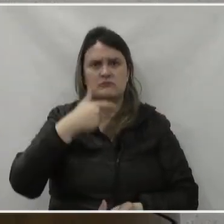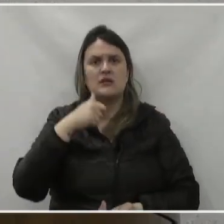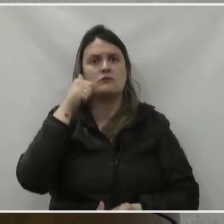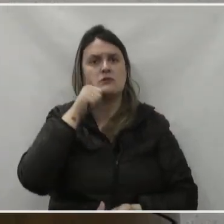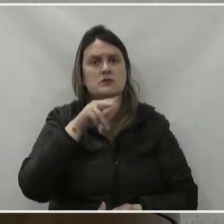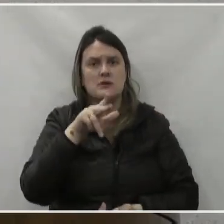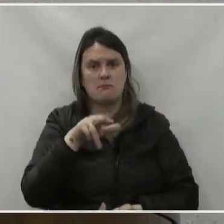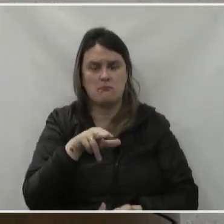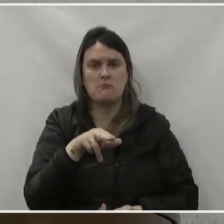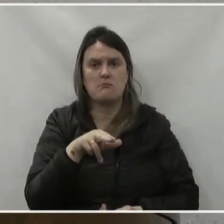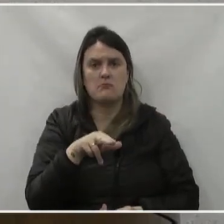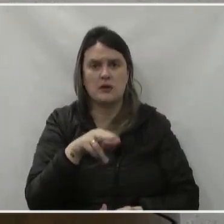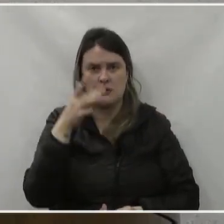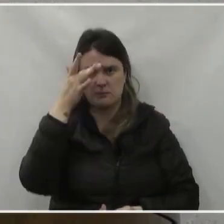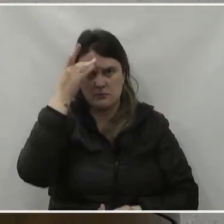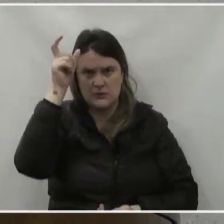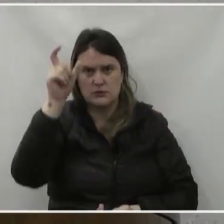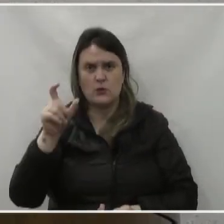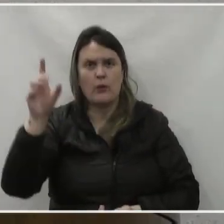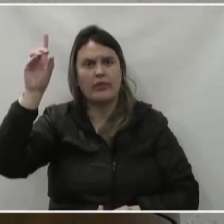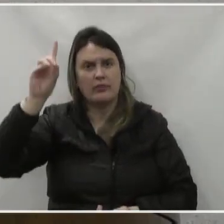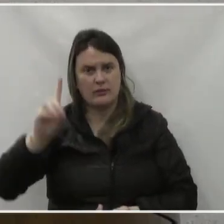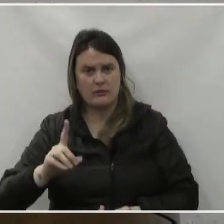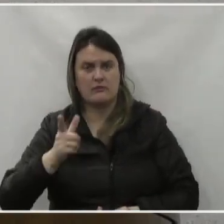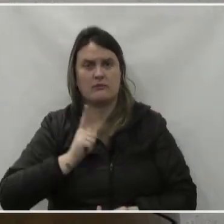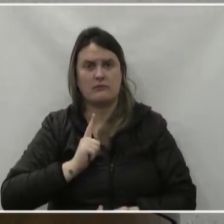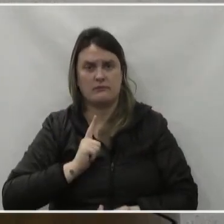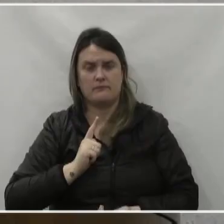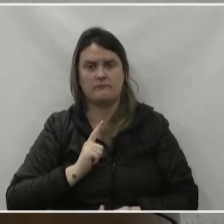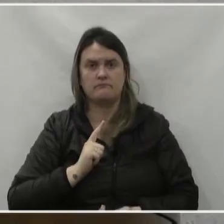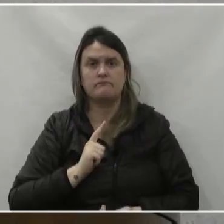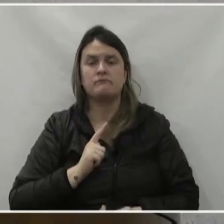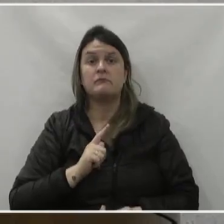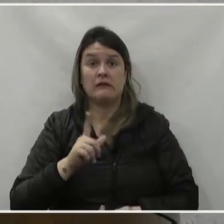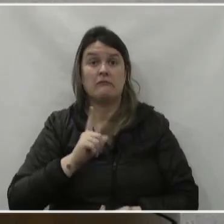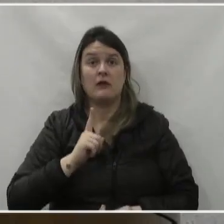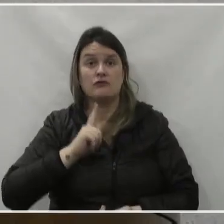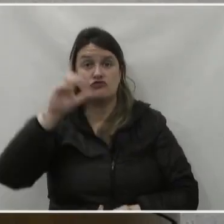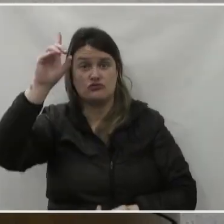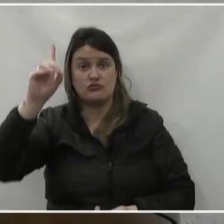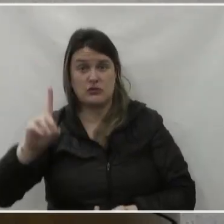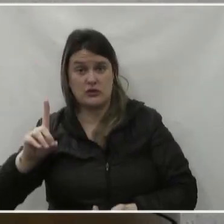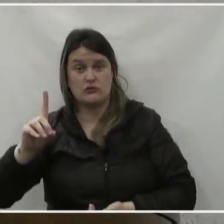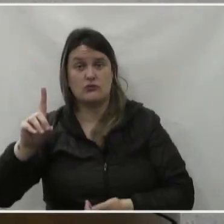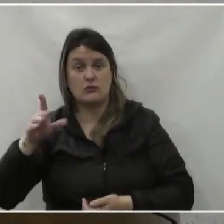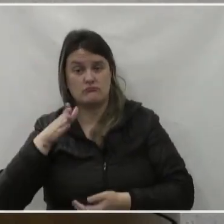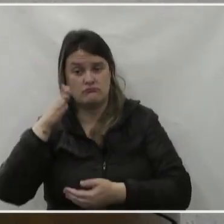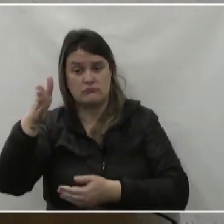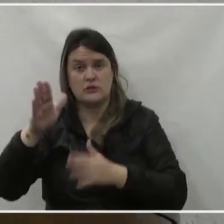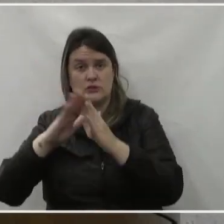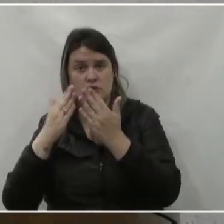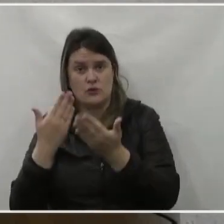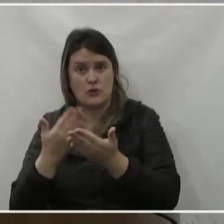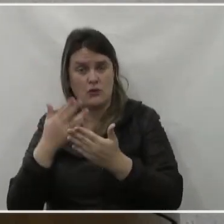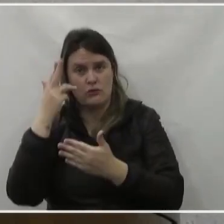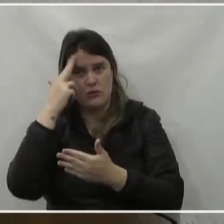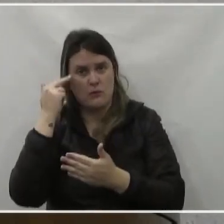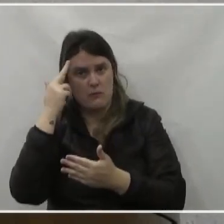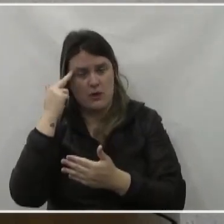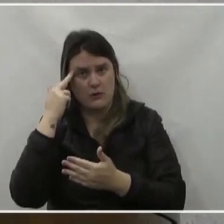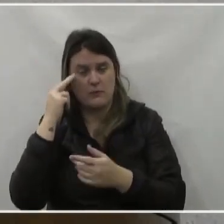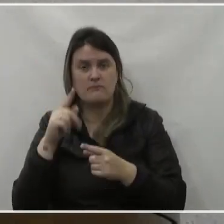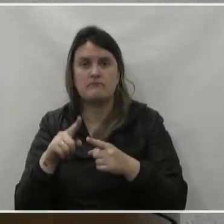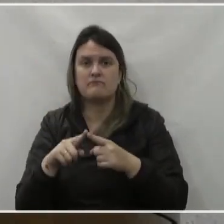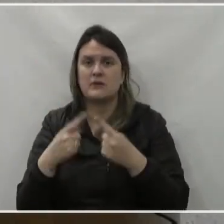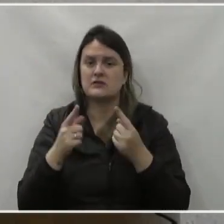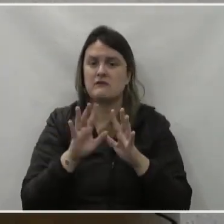irmã de uma pessoa com deficiência, que teria direito ao ensino regular, por lei, mas